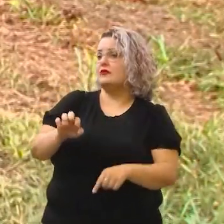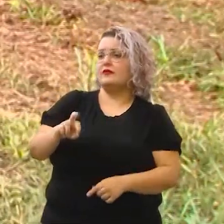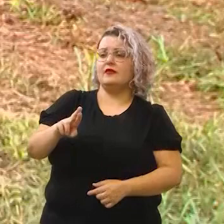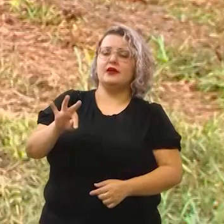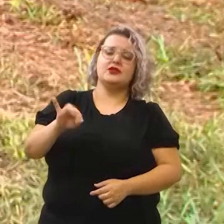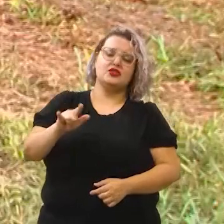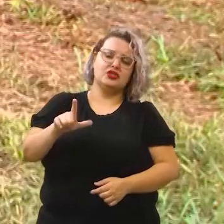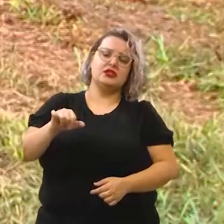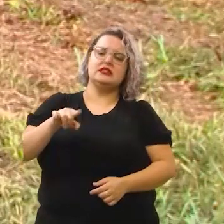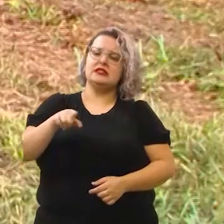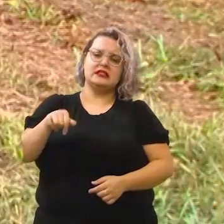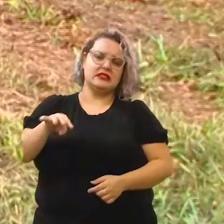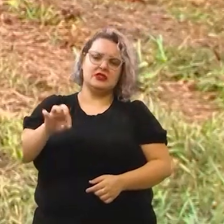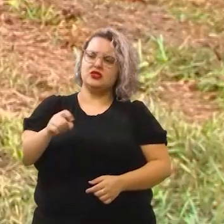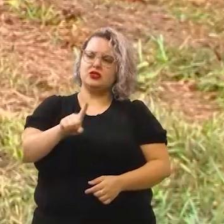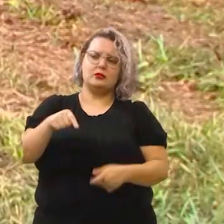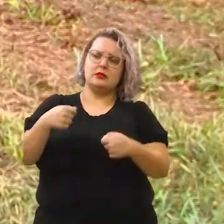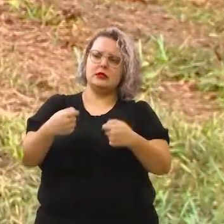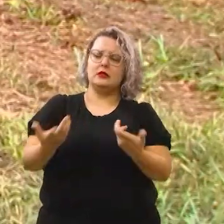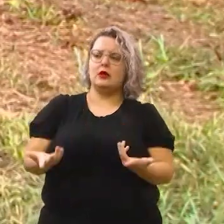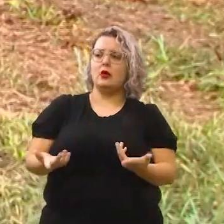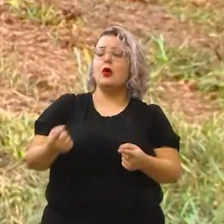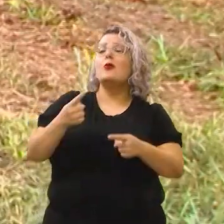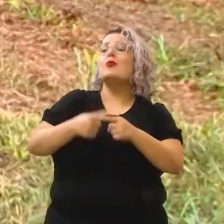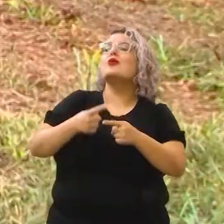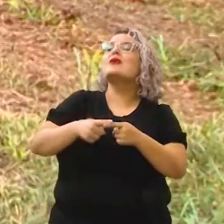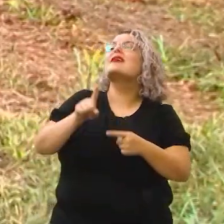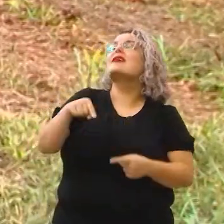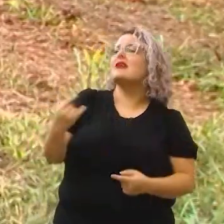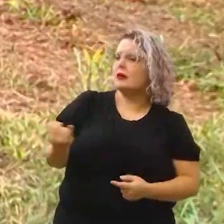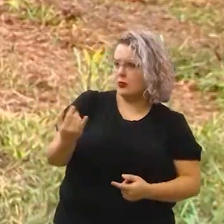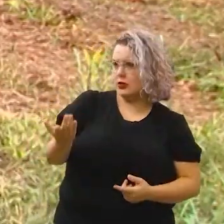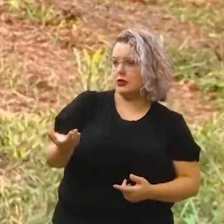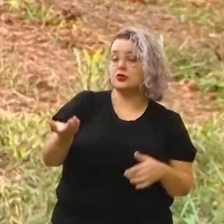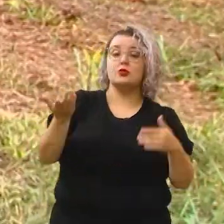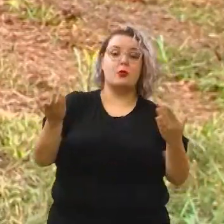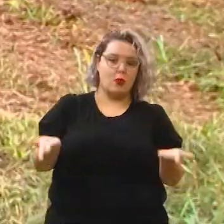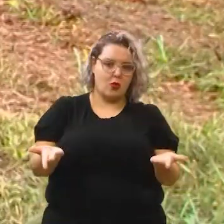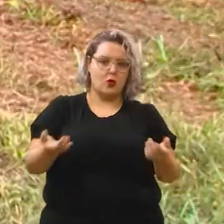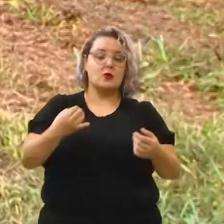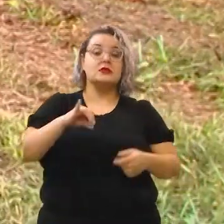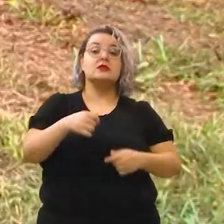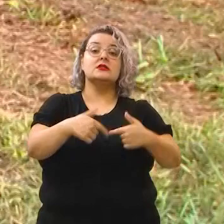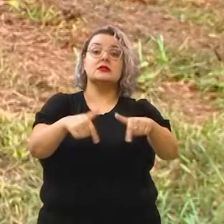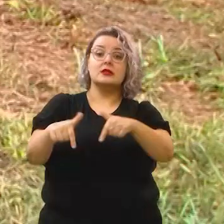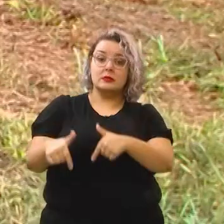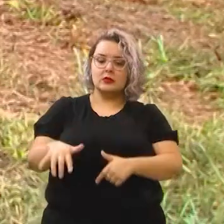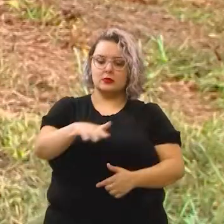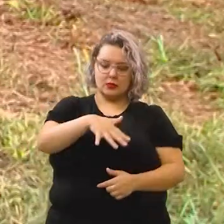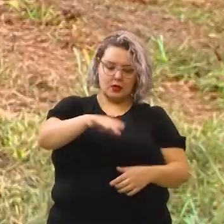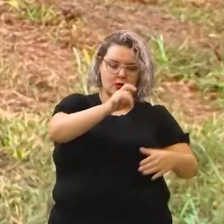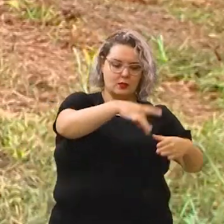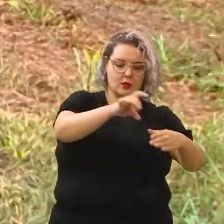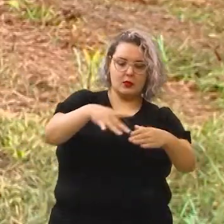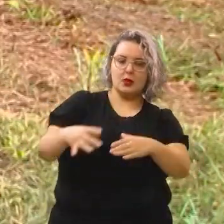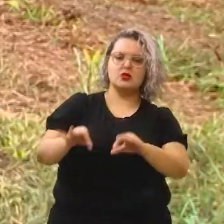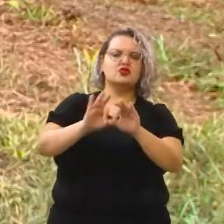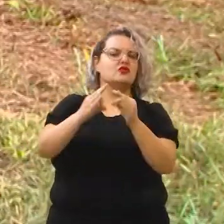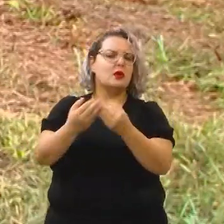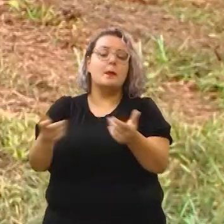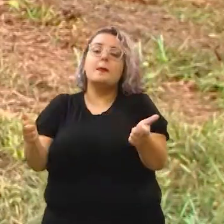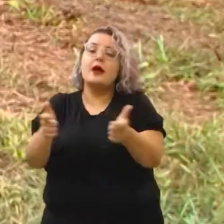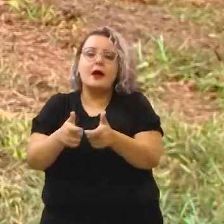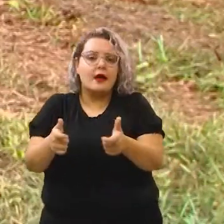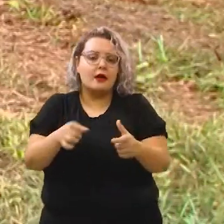quanto de insumo externo de agrotóxicos. Por que isso é importante? Se a gente trabalha hoje num cenário de agricultores